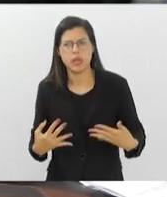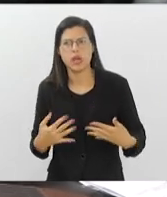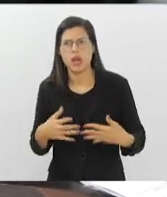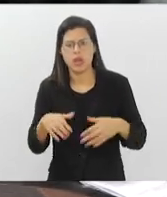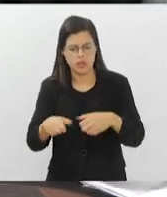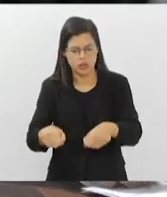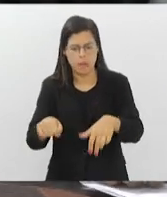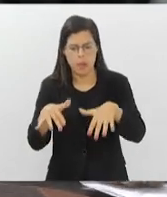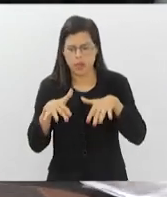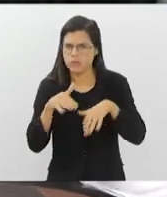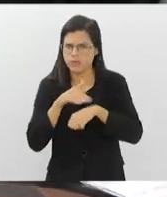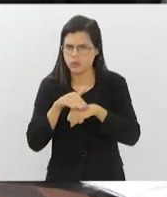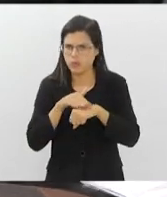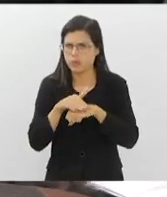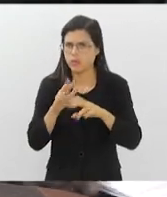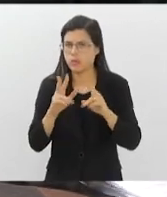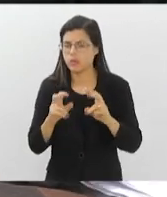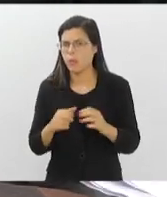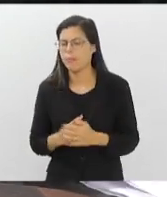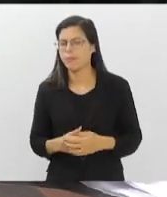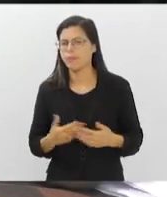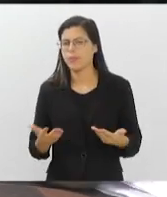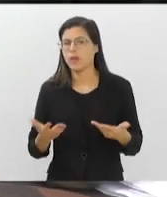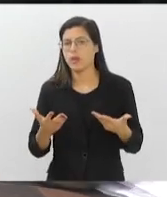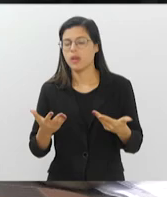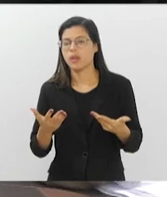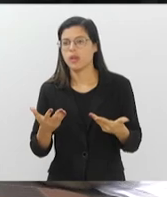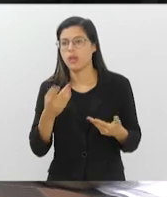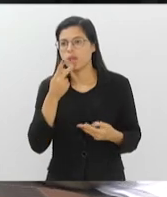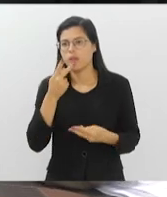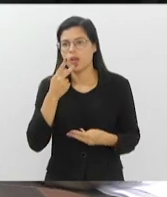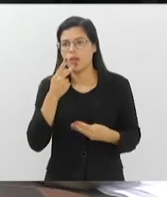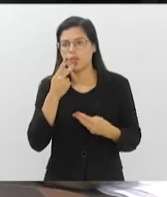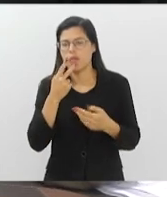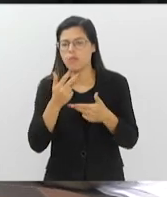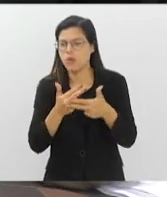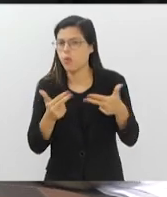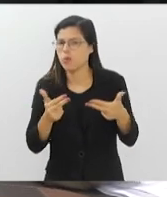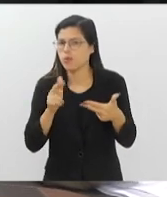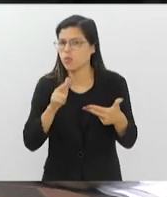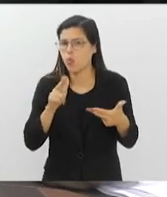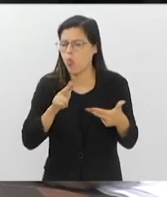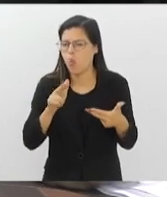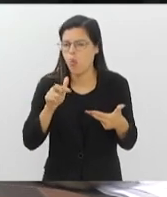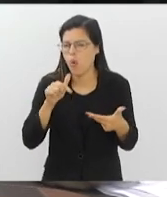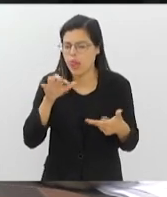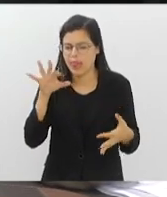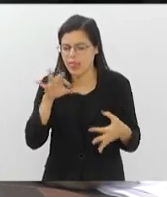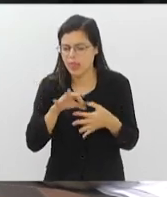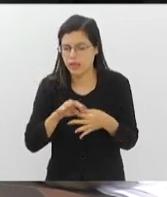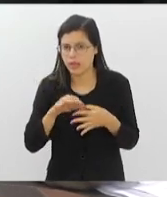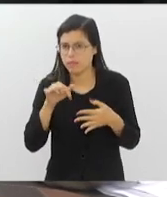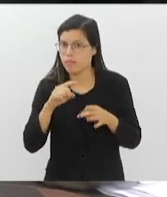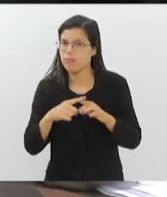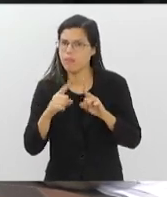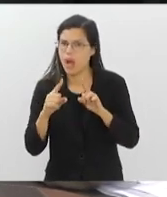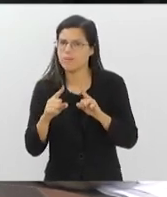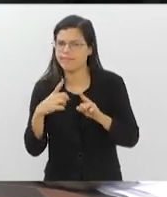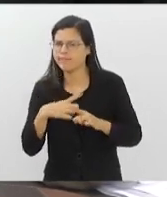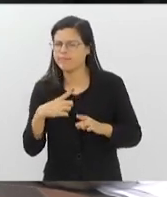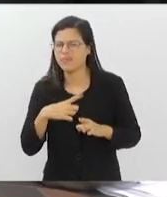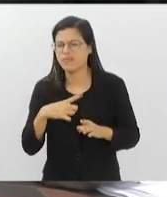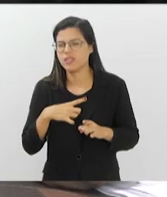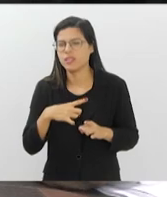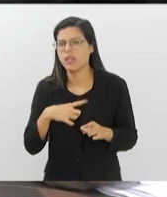plenário. Queria só acrescentar um ponto que não é exatamente sobre isso, mas é sobre as nossas emendas, as nossas